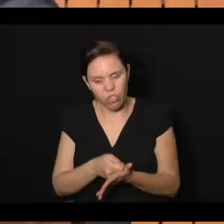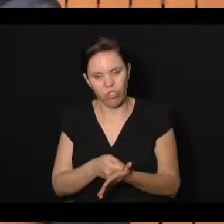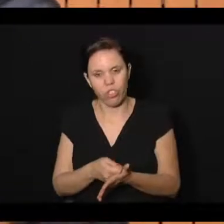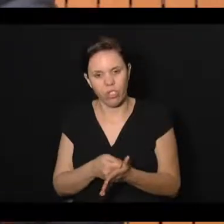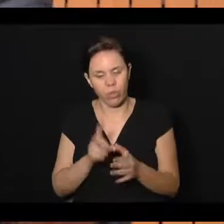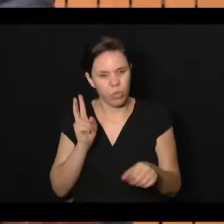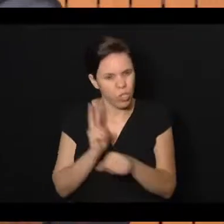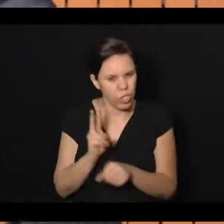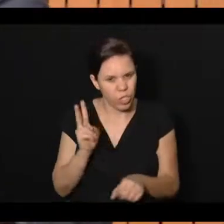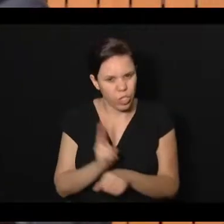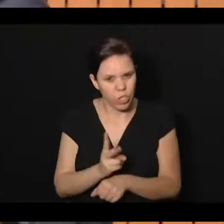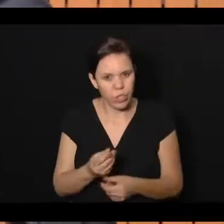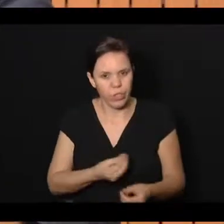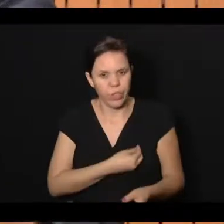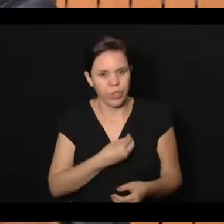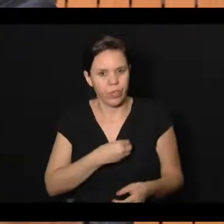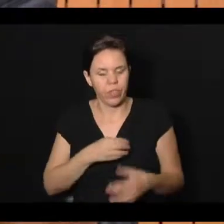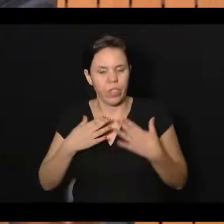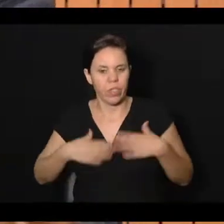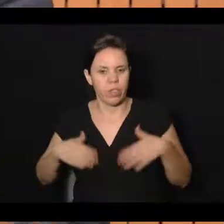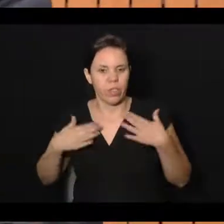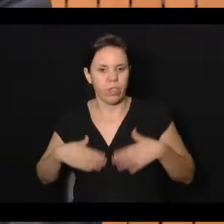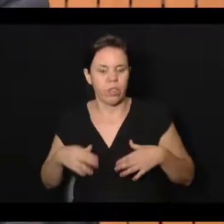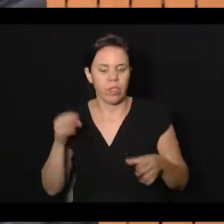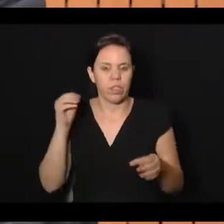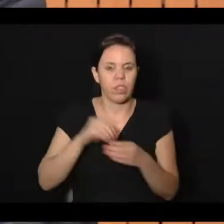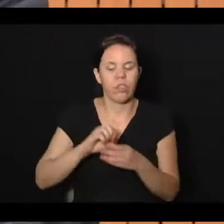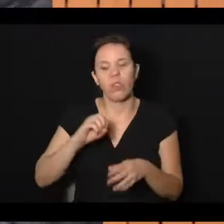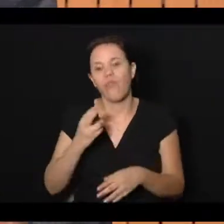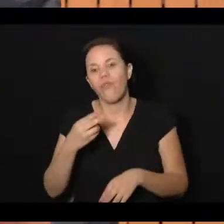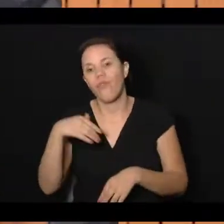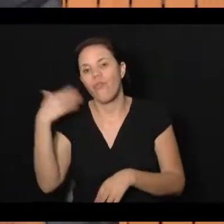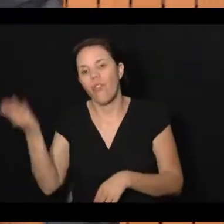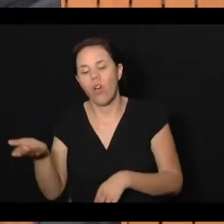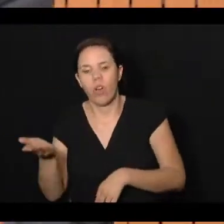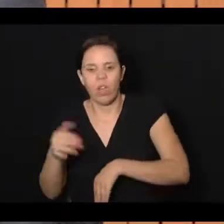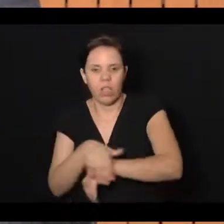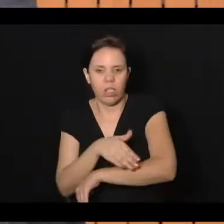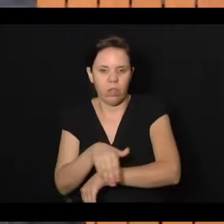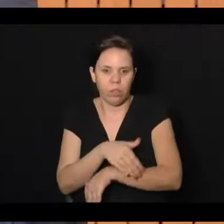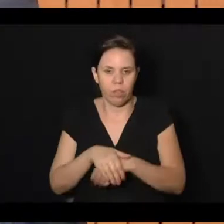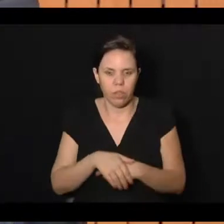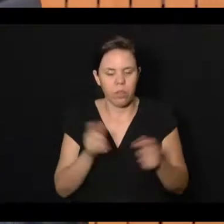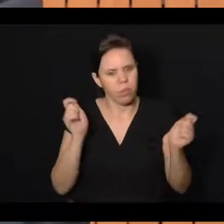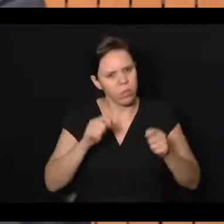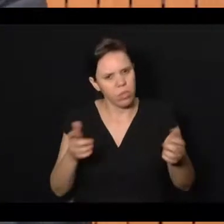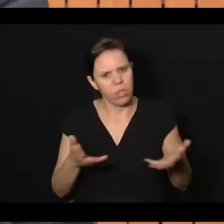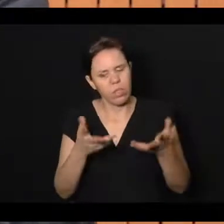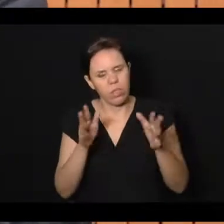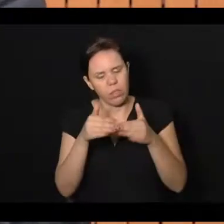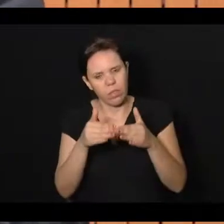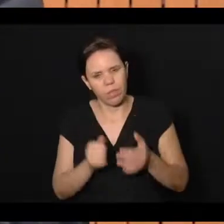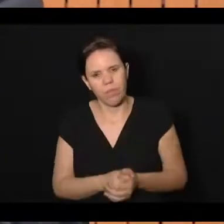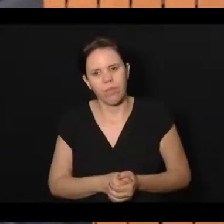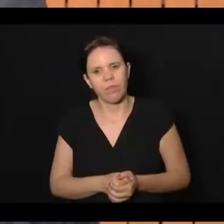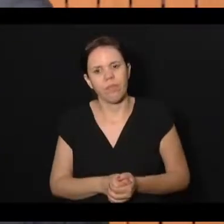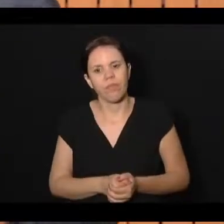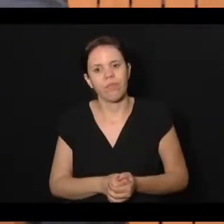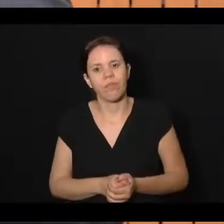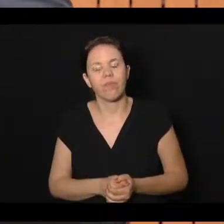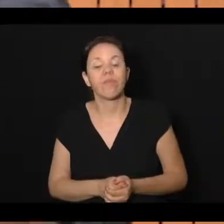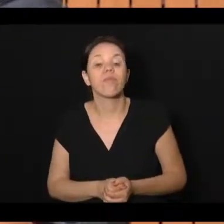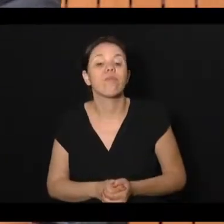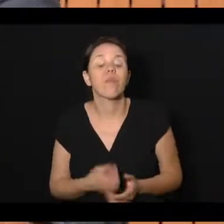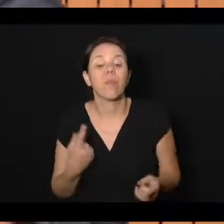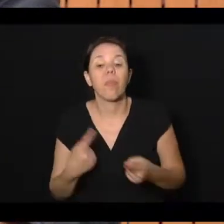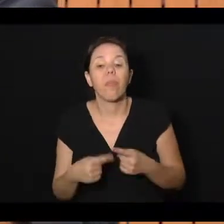dentro ou fora da rua mas é uma construção que visa potencializar essas pessoas agora é porque